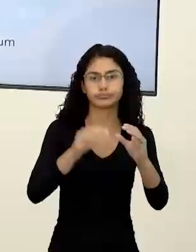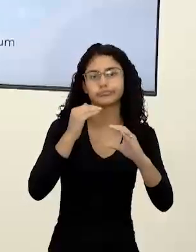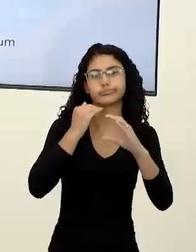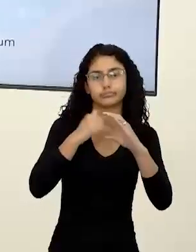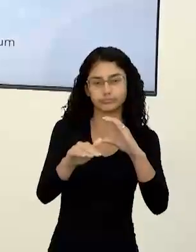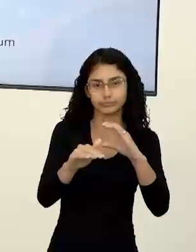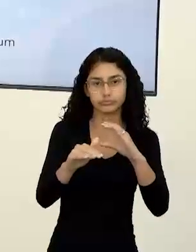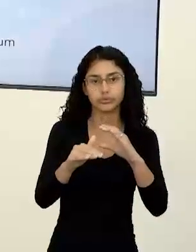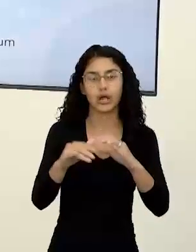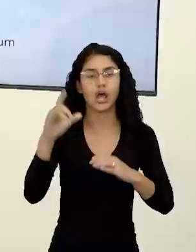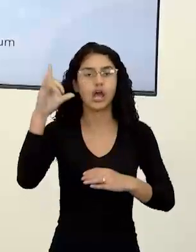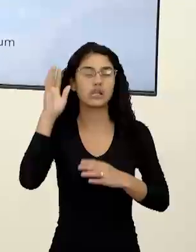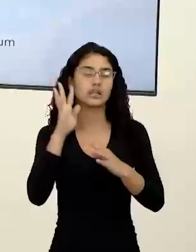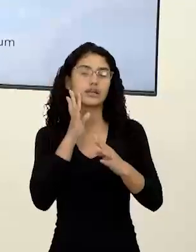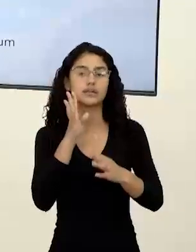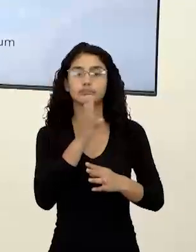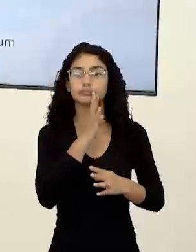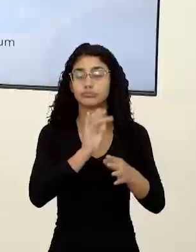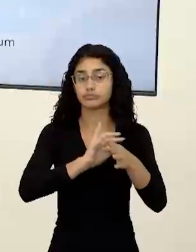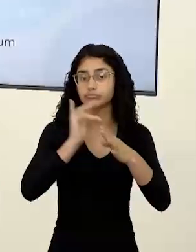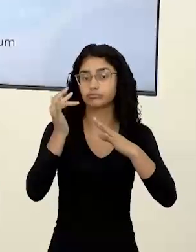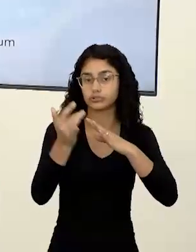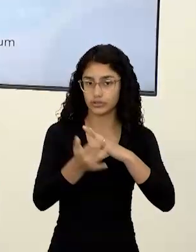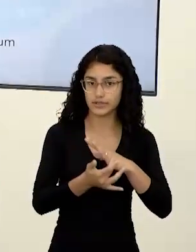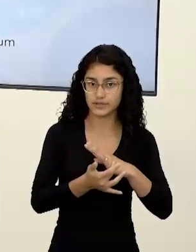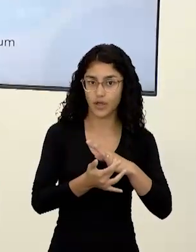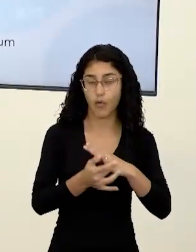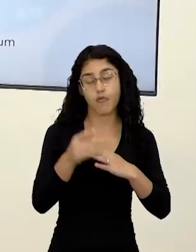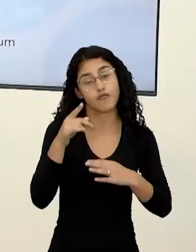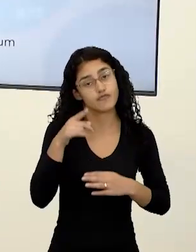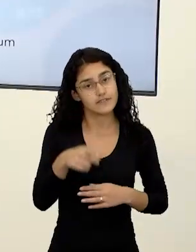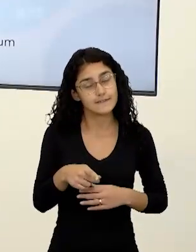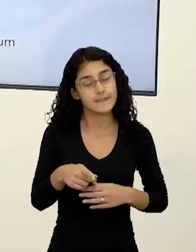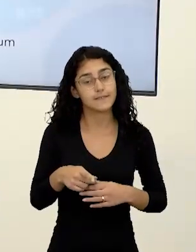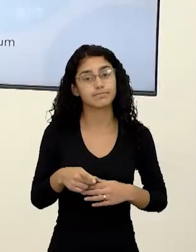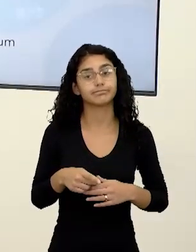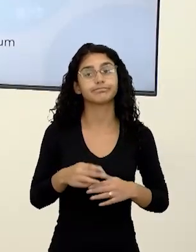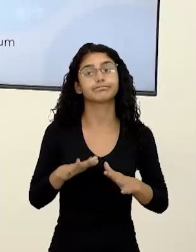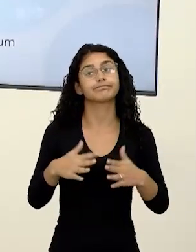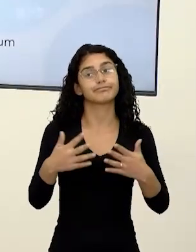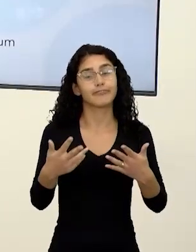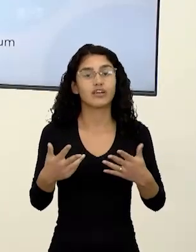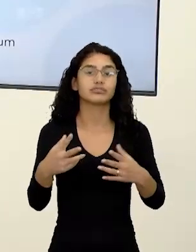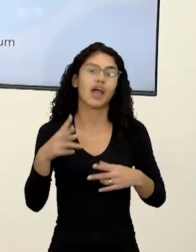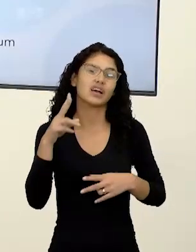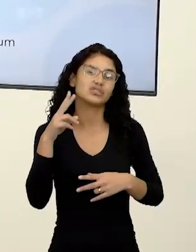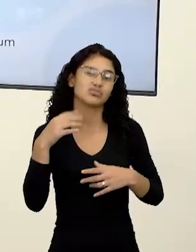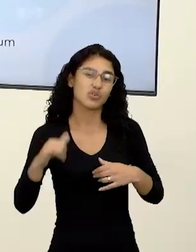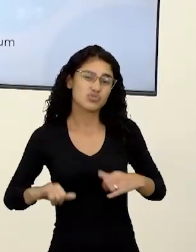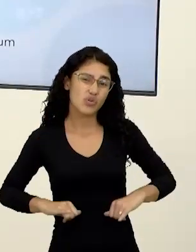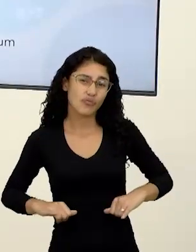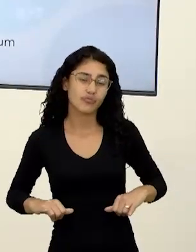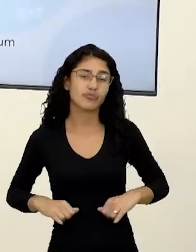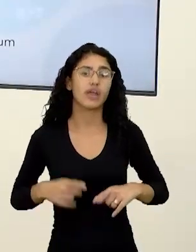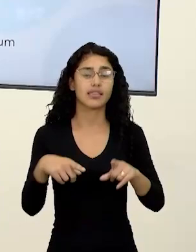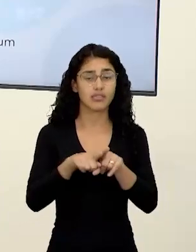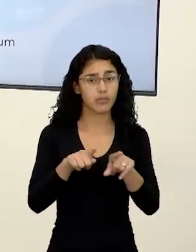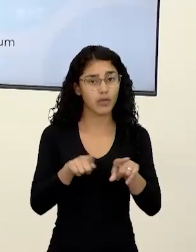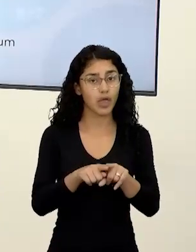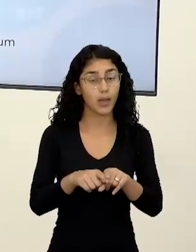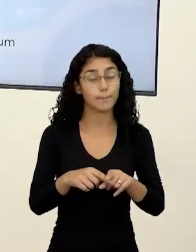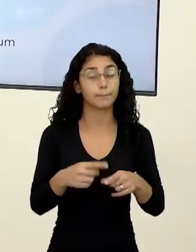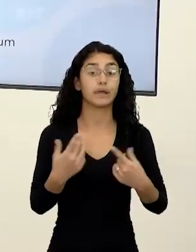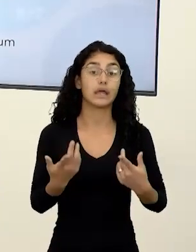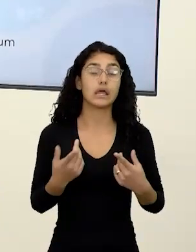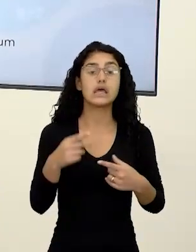direitos autorais envolvidos, você vai sofrer as consequências daquilo, tá? Então, se você escrever